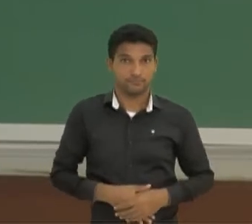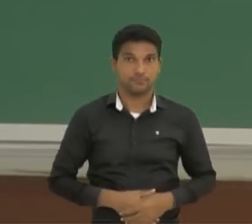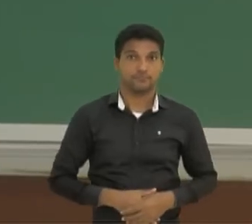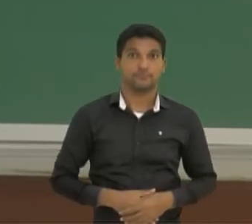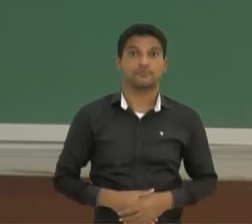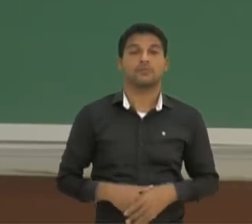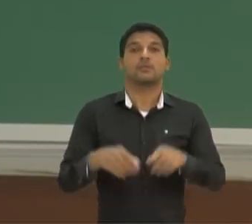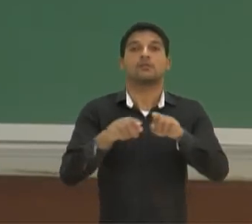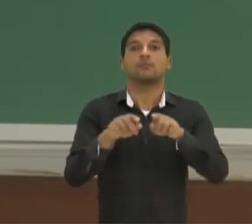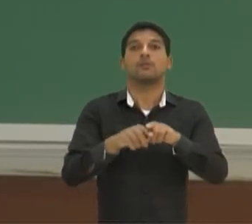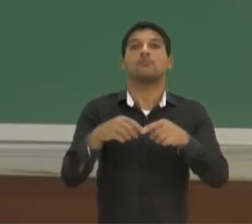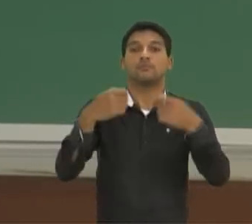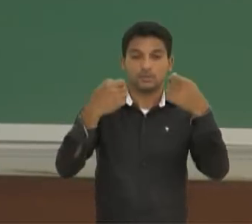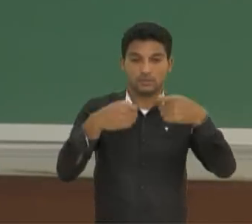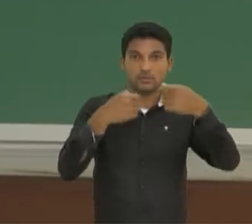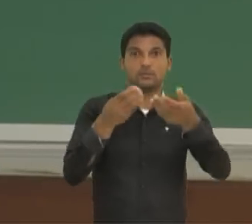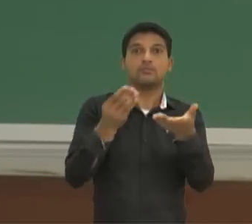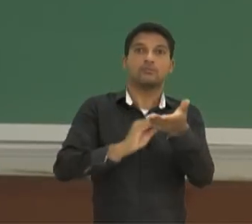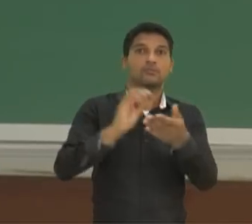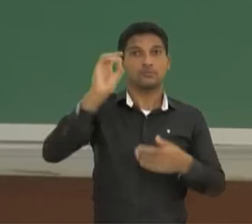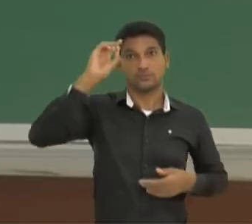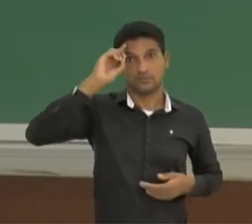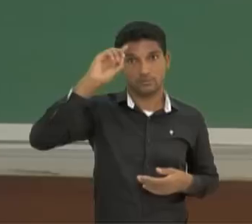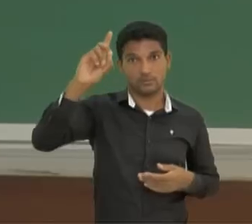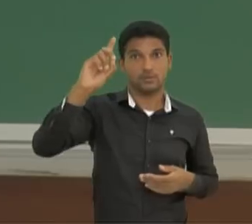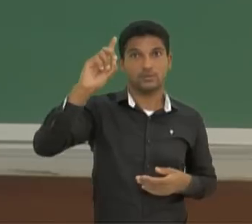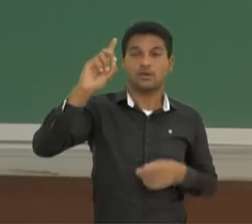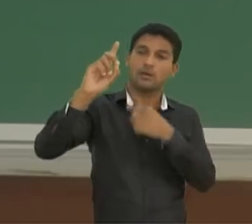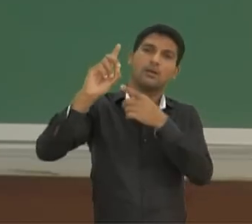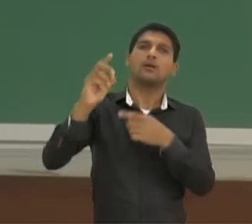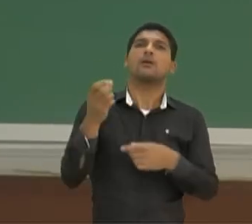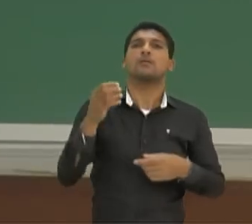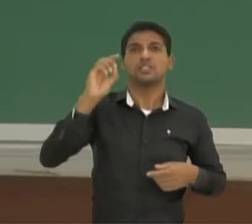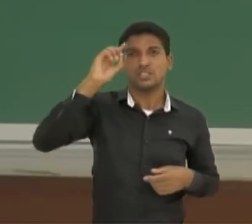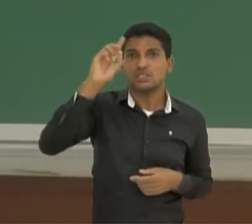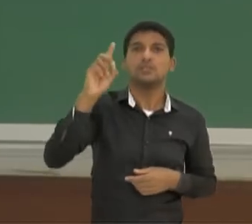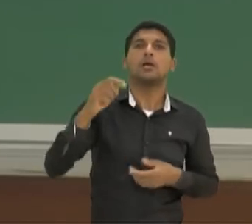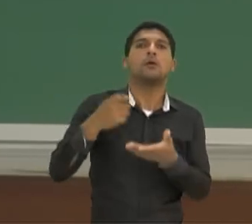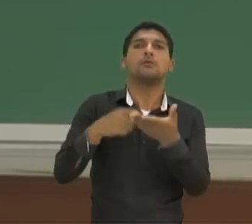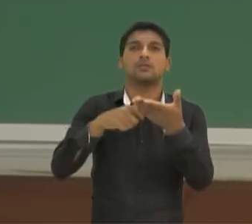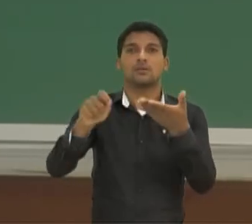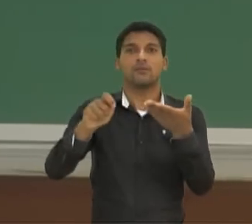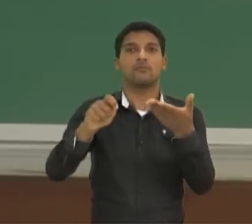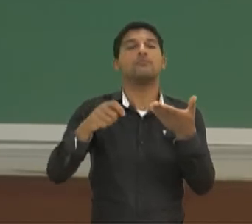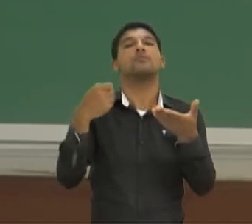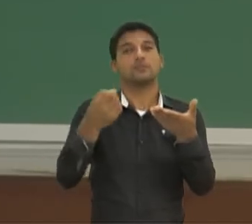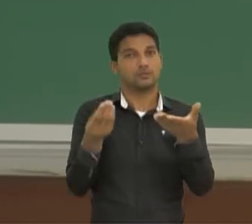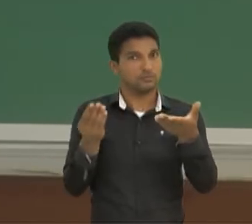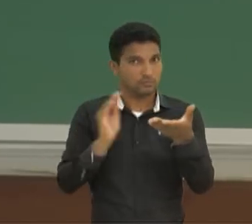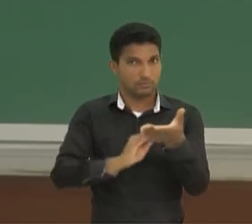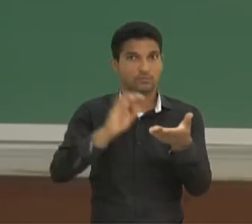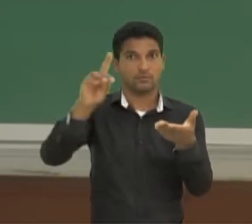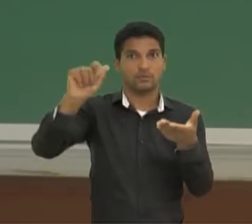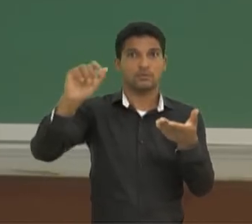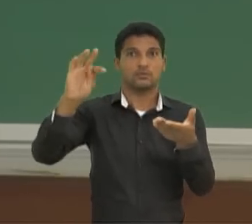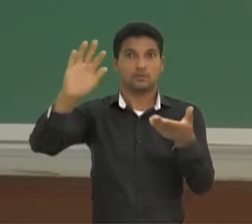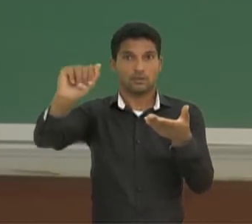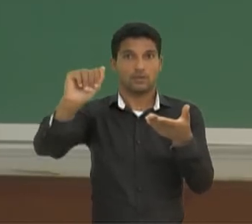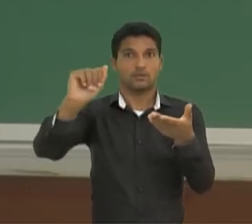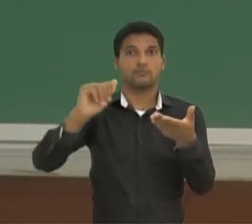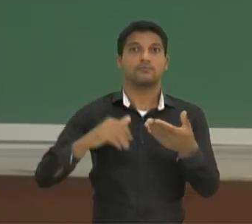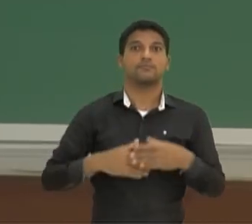tem que ter a data de quando a carta foi escrita, né? Então, é importante você colocar a data, né? A data,